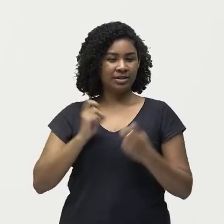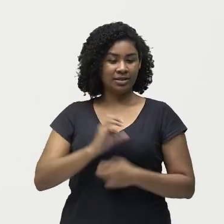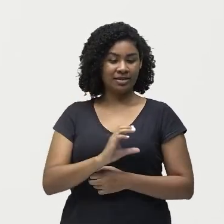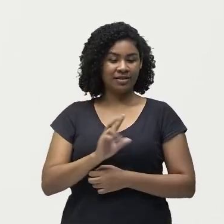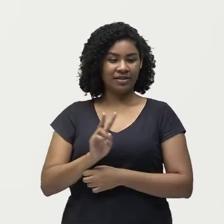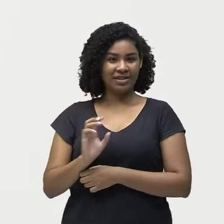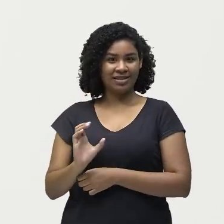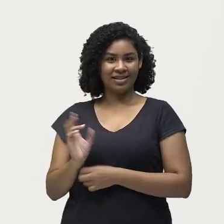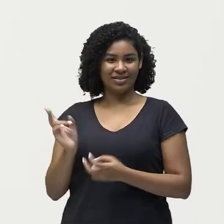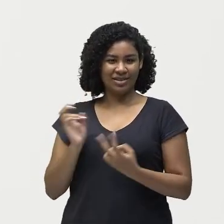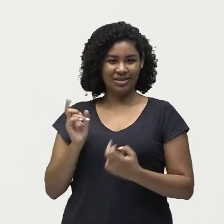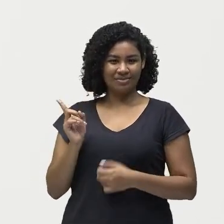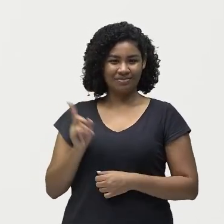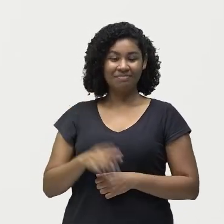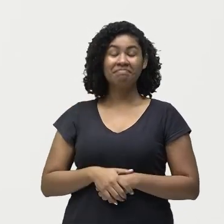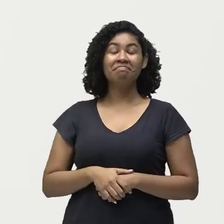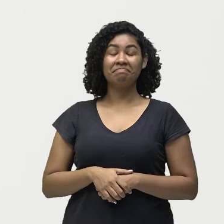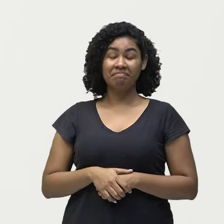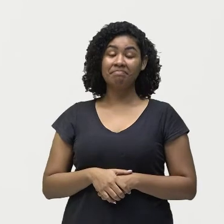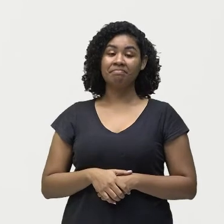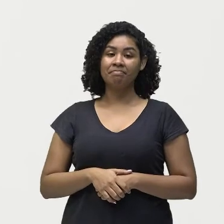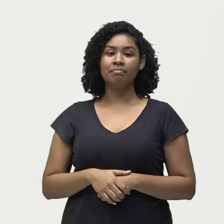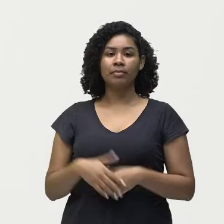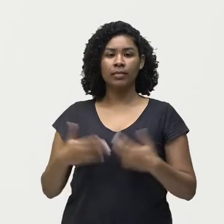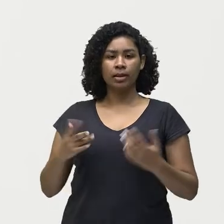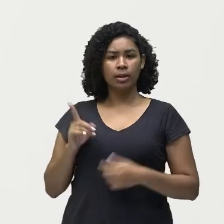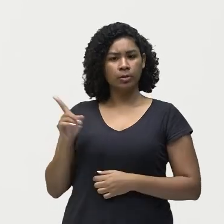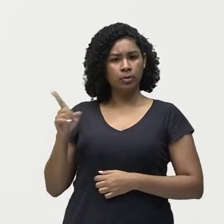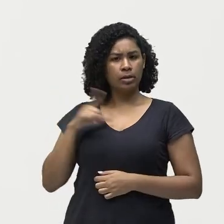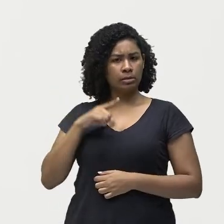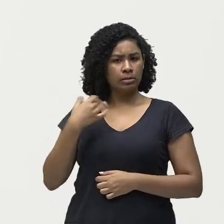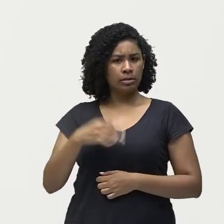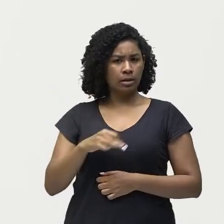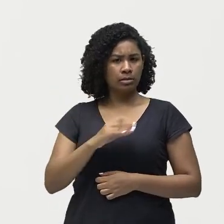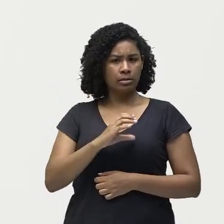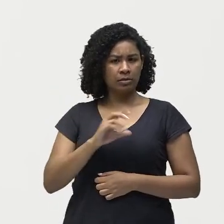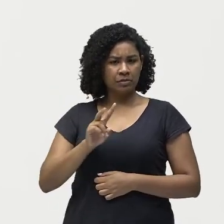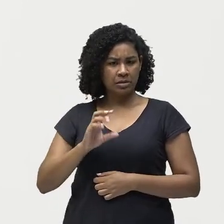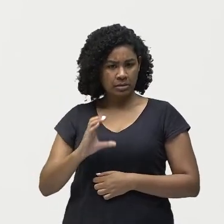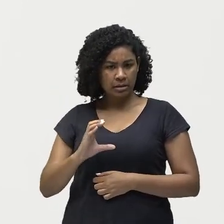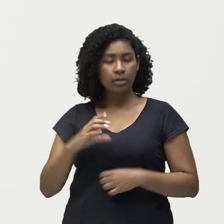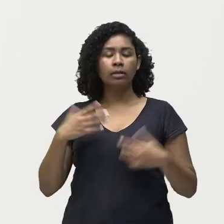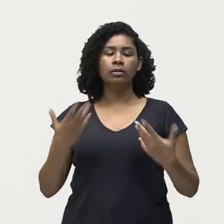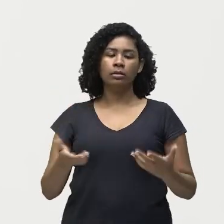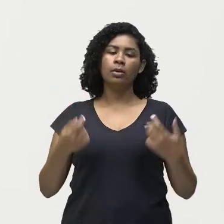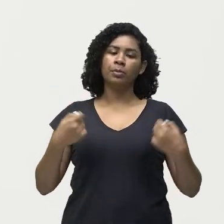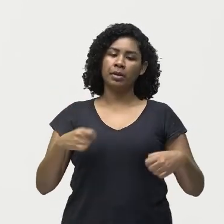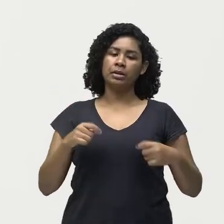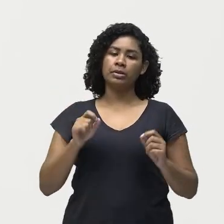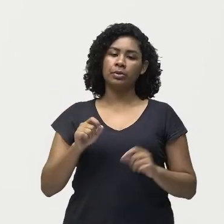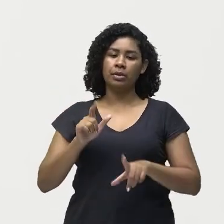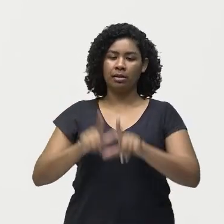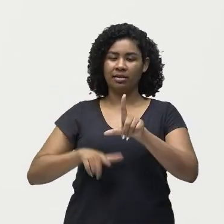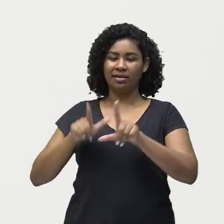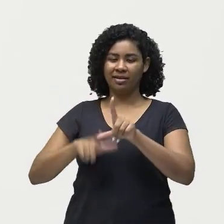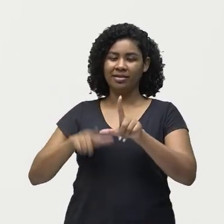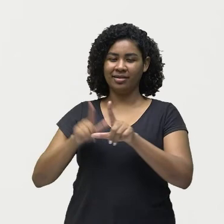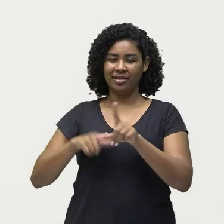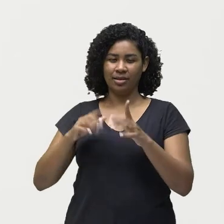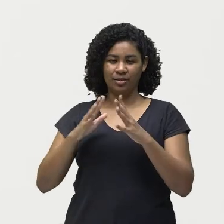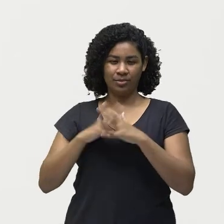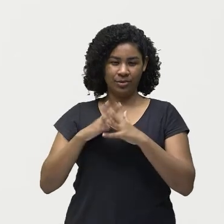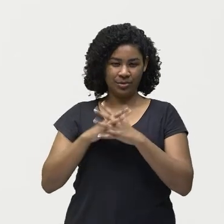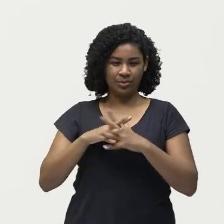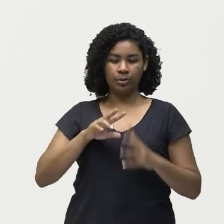CVC. Certo? Então ele terminou nessa sequência. O que que vai acontecer? Eu vou repetir a última